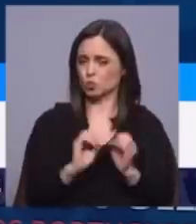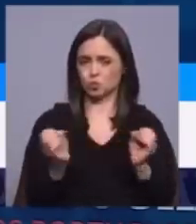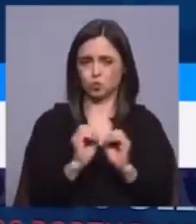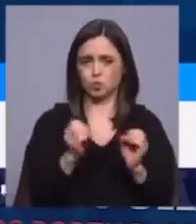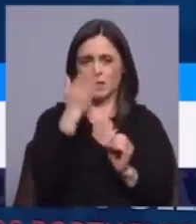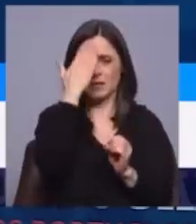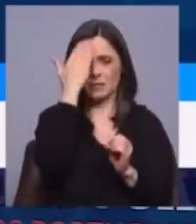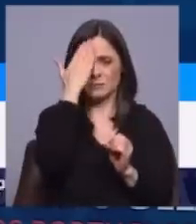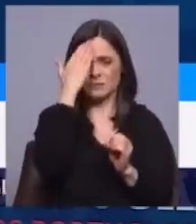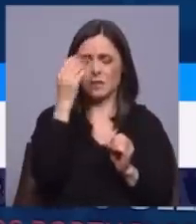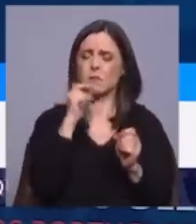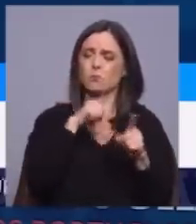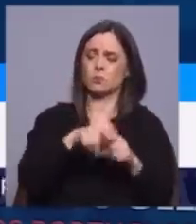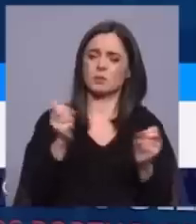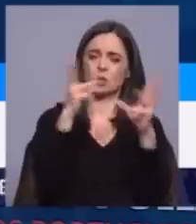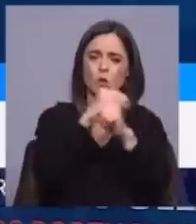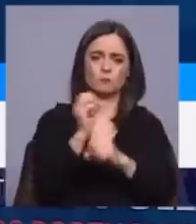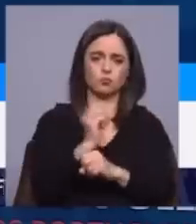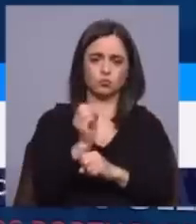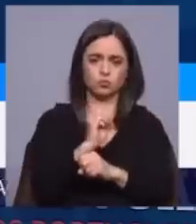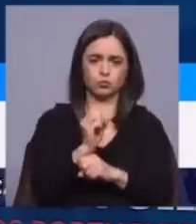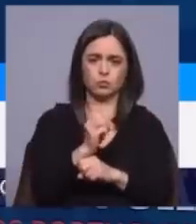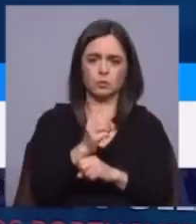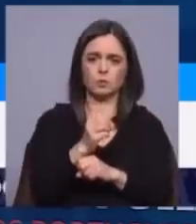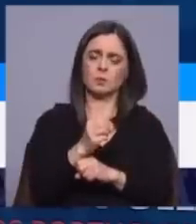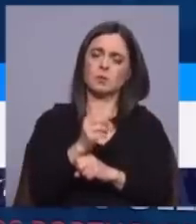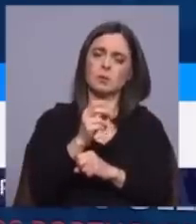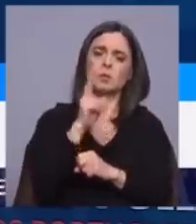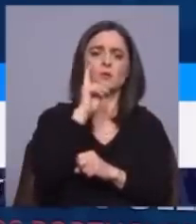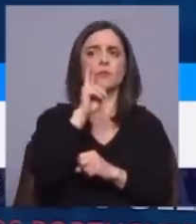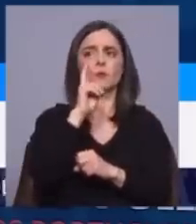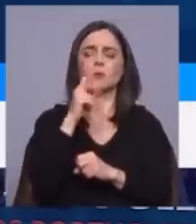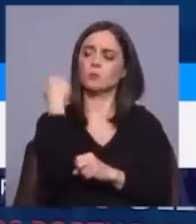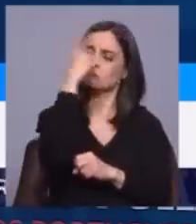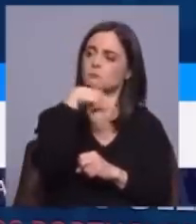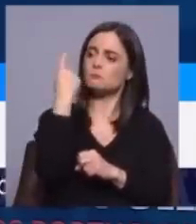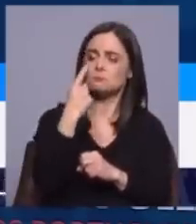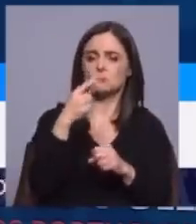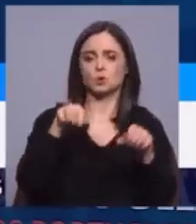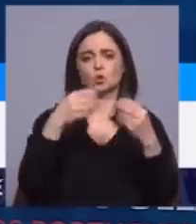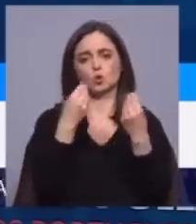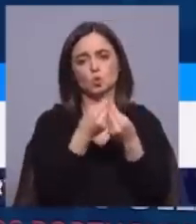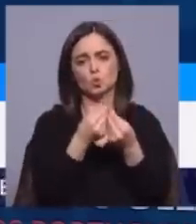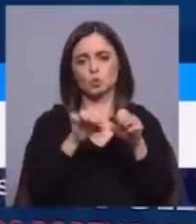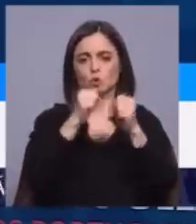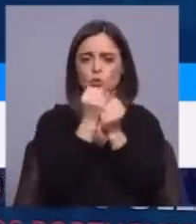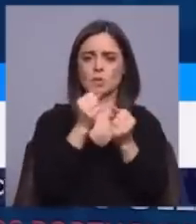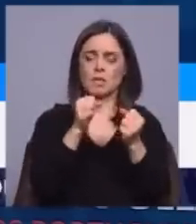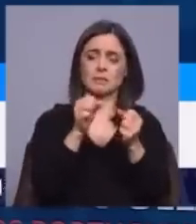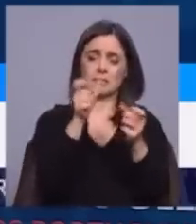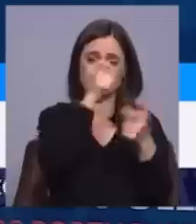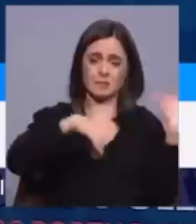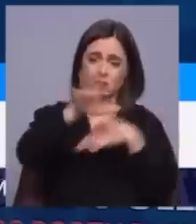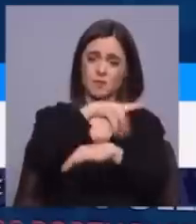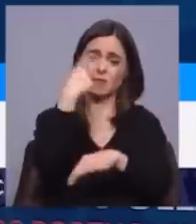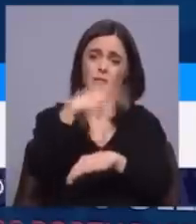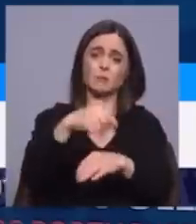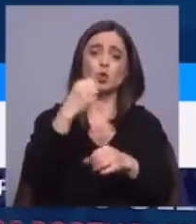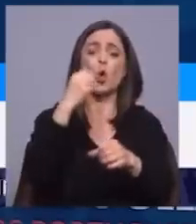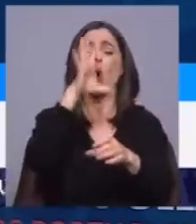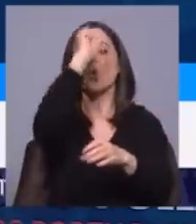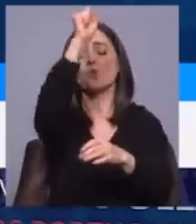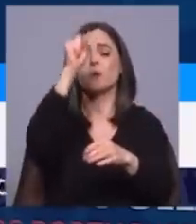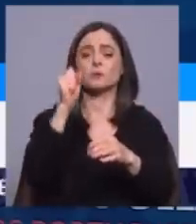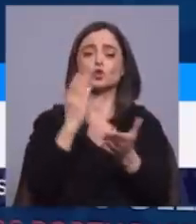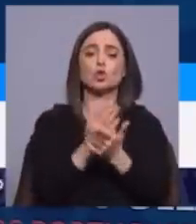política Renovada sem capacidade e prestígio junto da sociedade civil que deíamos ter hoje um governo diferente temos um governo de aparelho e de